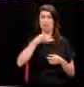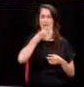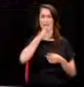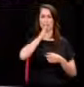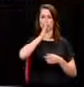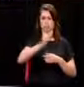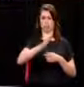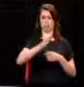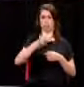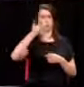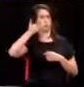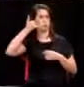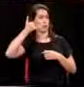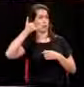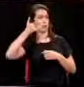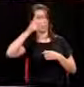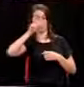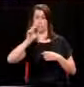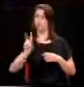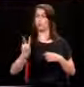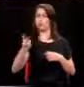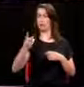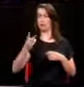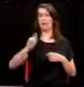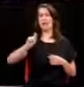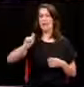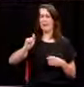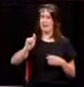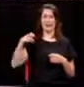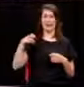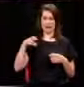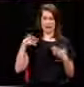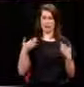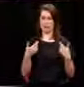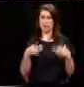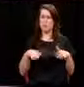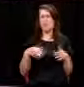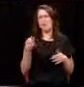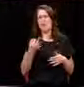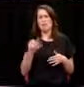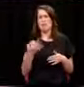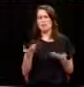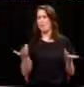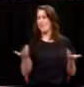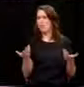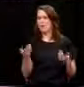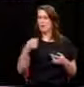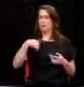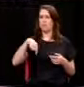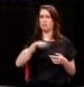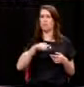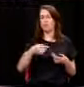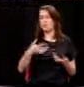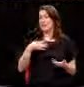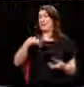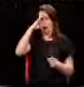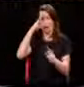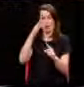Mas também nós também não queremos ser disponíveis, portanto estamos sempre disponíveis para ajudar e por vezes as chamadas alongam-se,